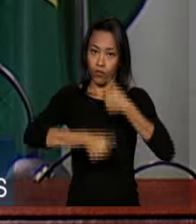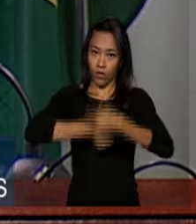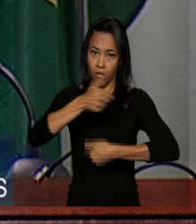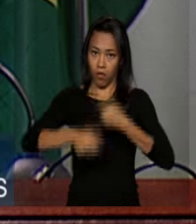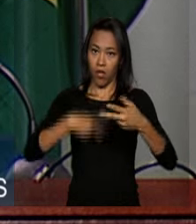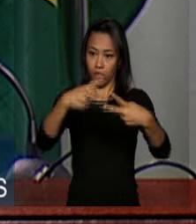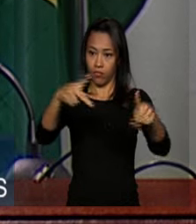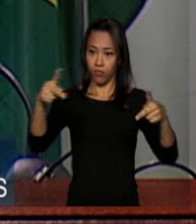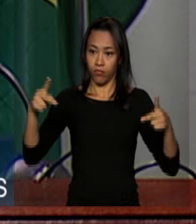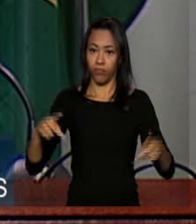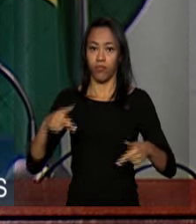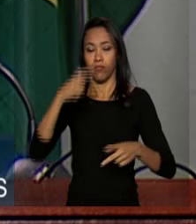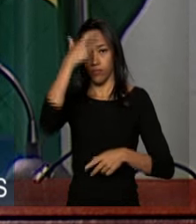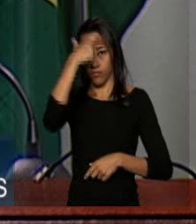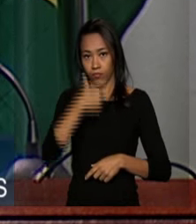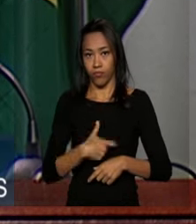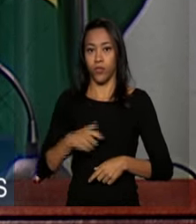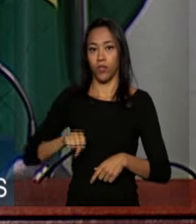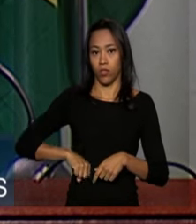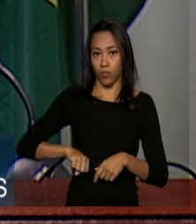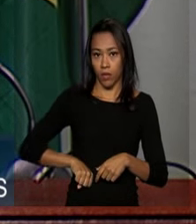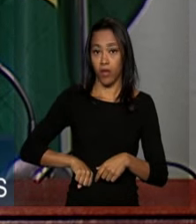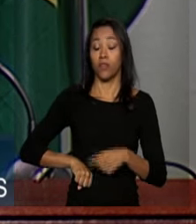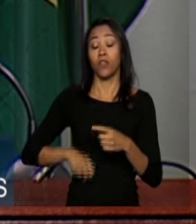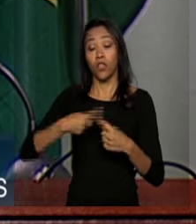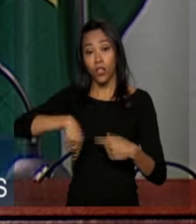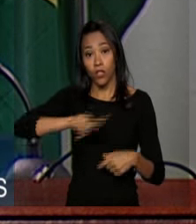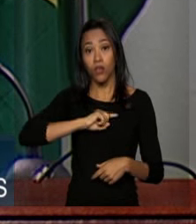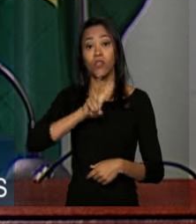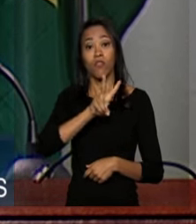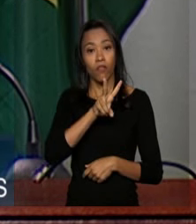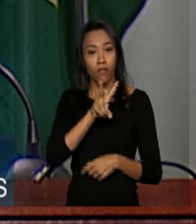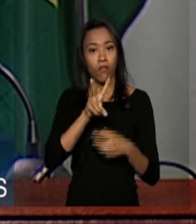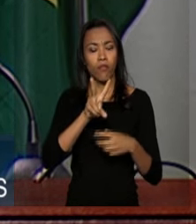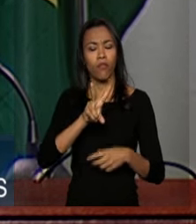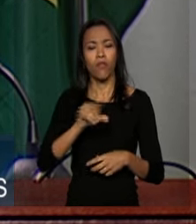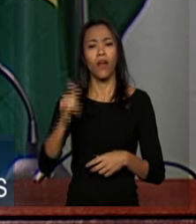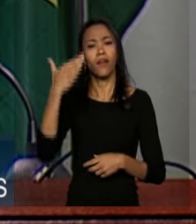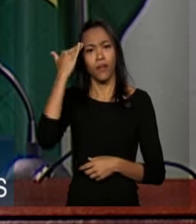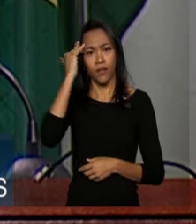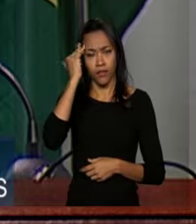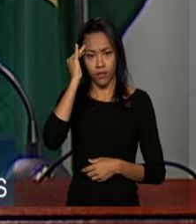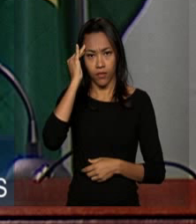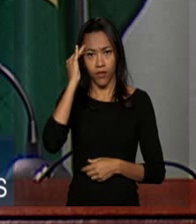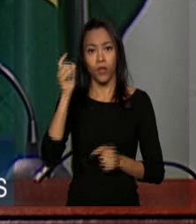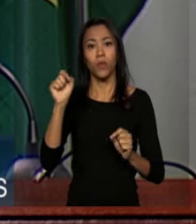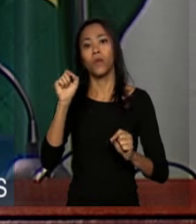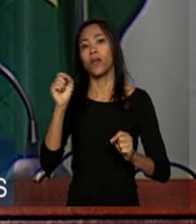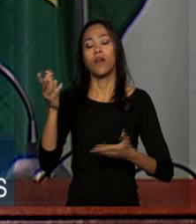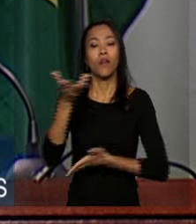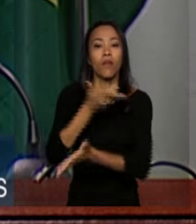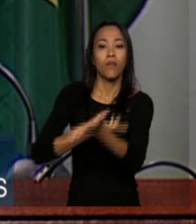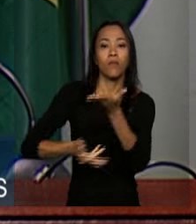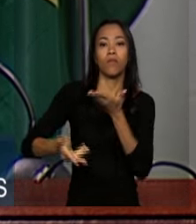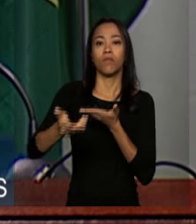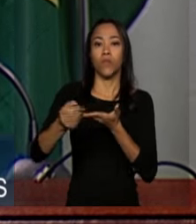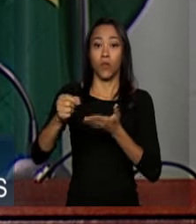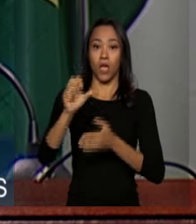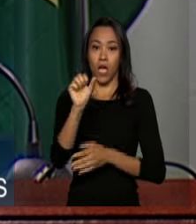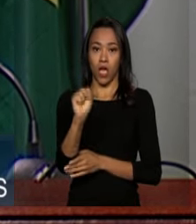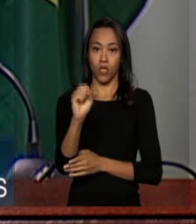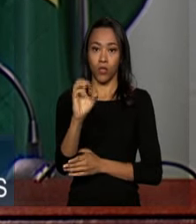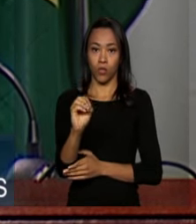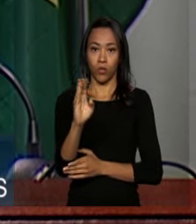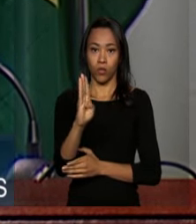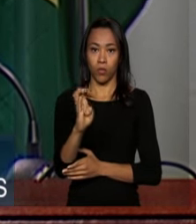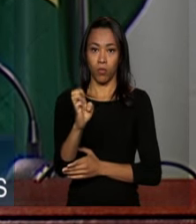diplomática que empreenderemos e compreenderemos a estreita relação entre a soberania de